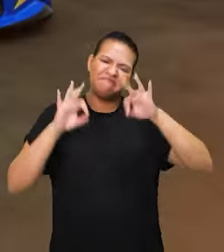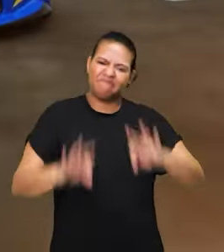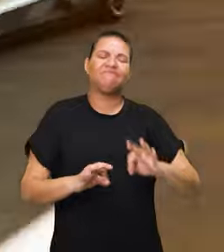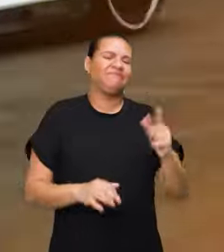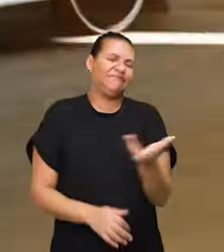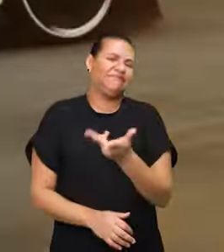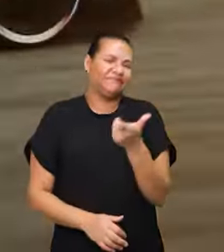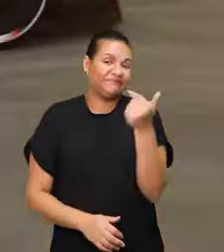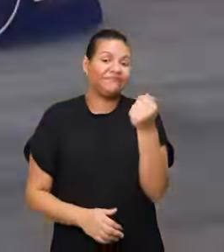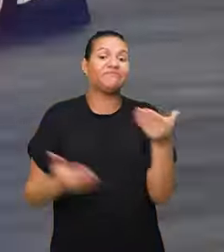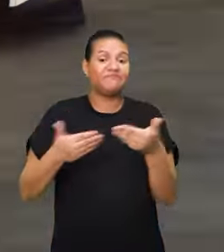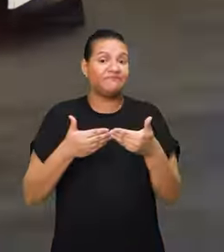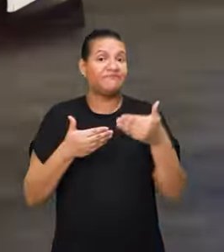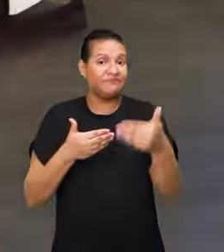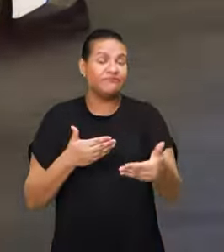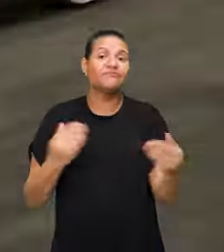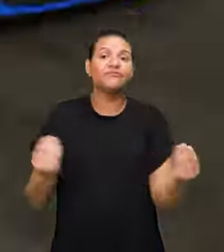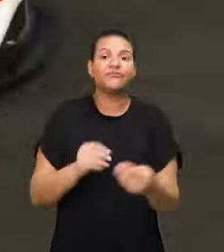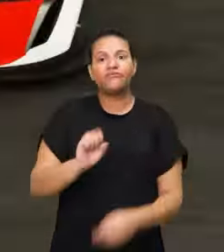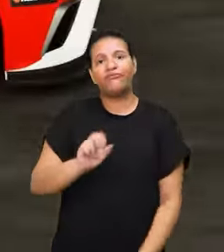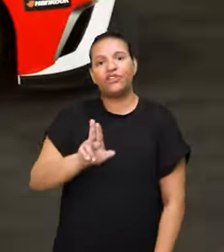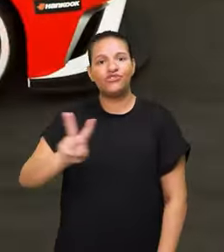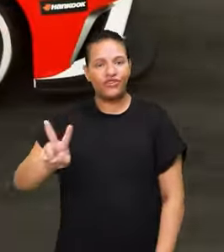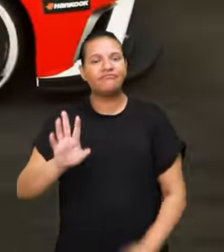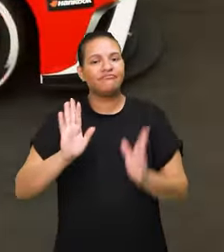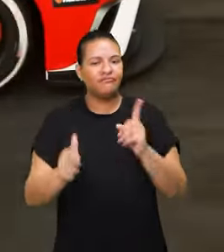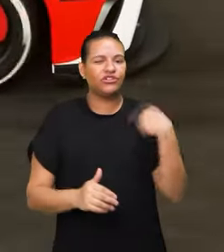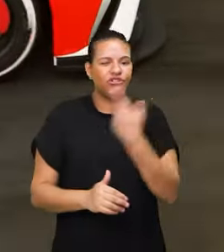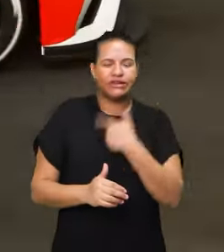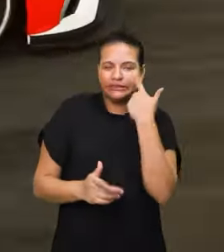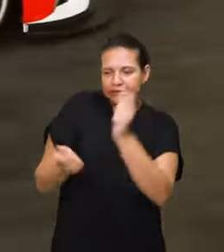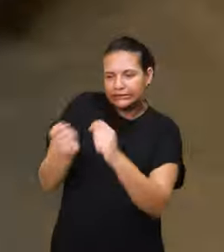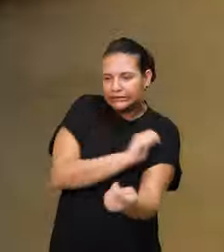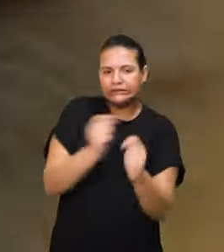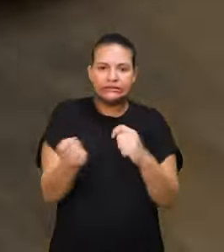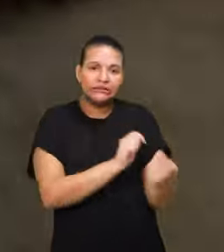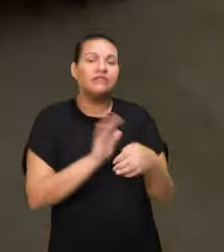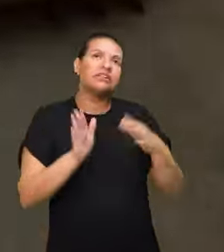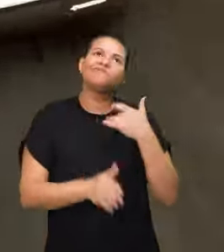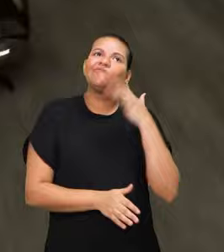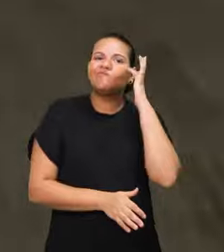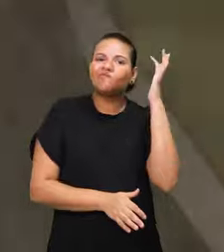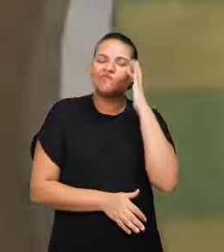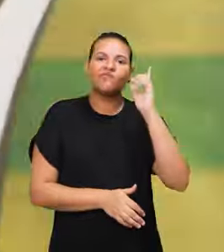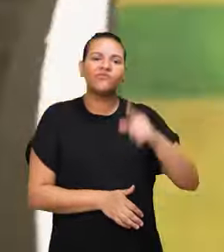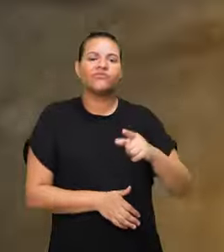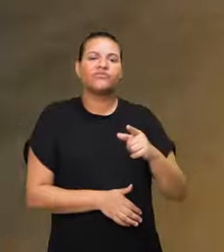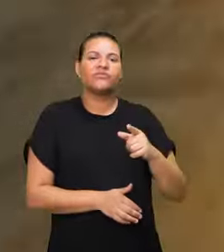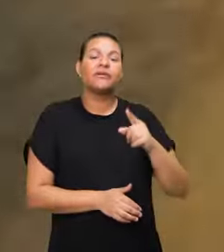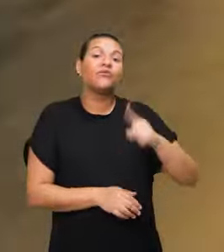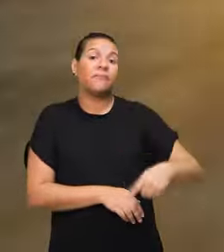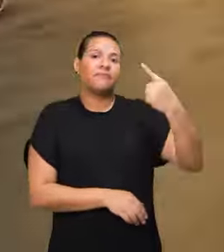um uma um game changer muito grande aí pra temporada com dança do SUV a gente tá ajustando o cronograma mas a ideia é assim no primeiro